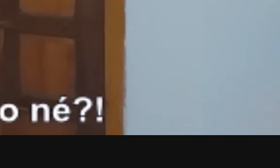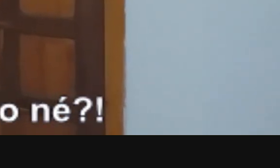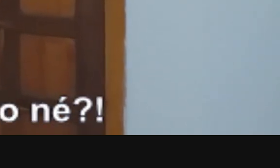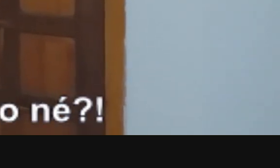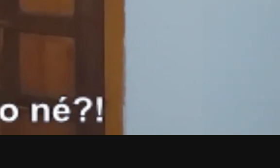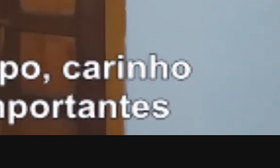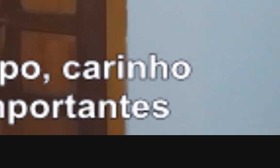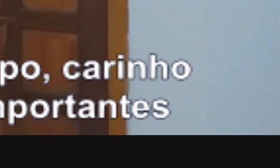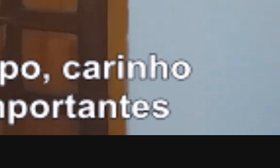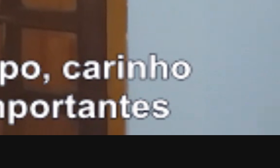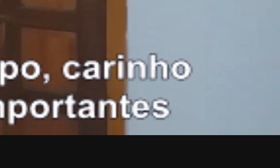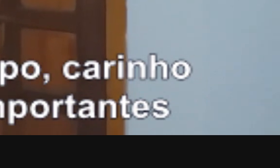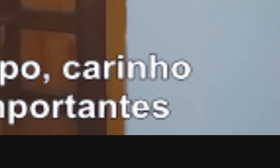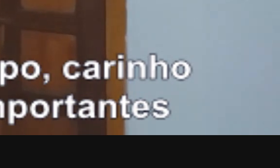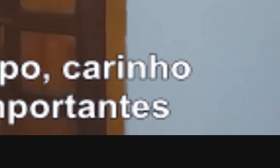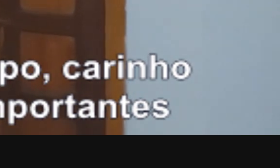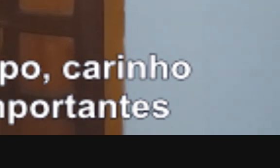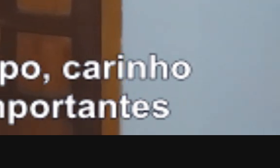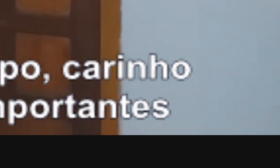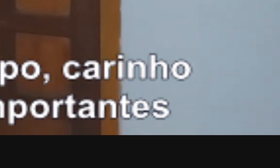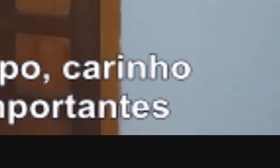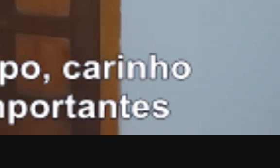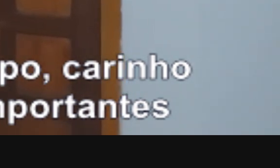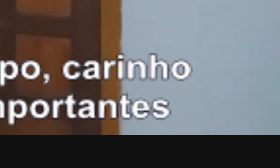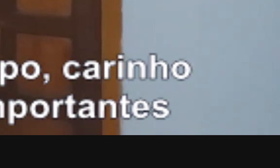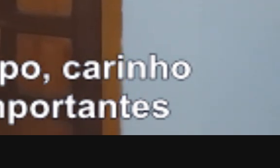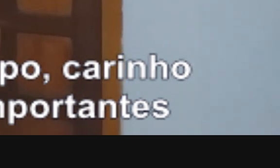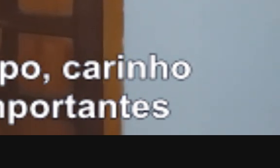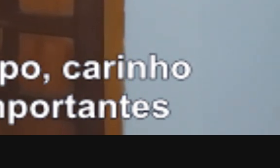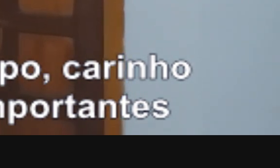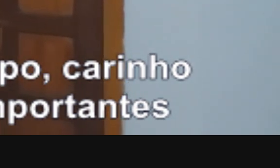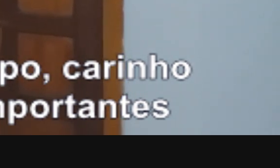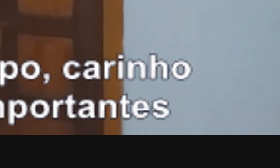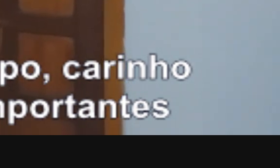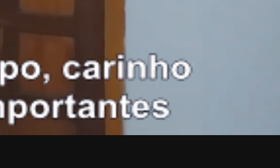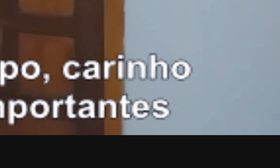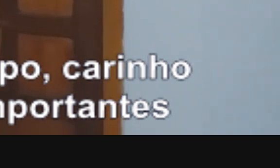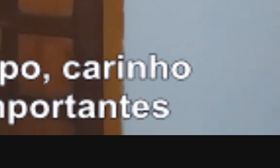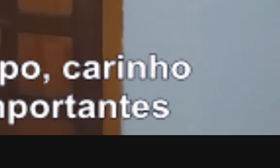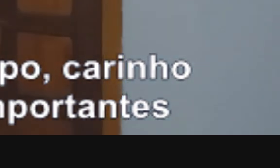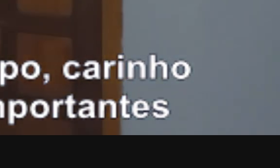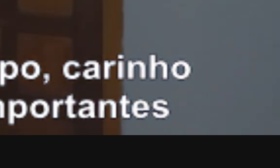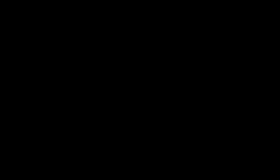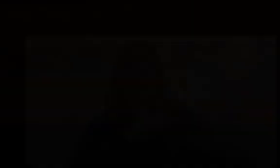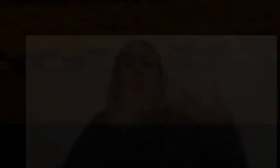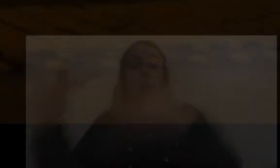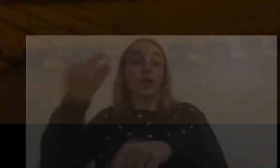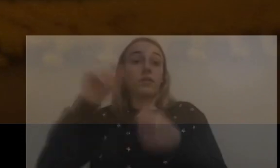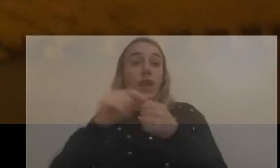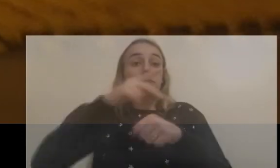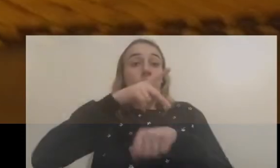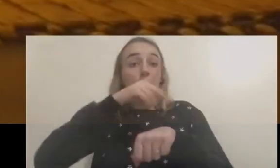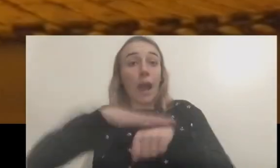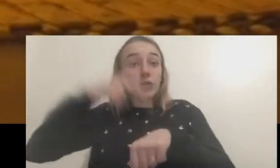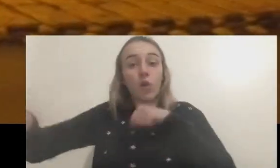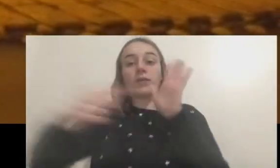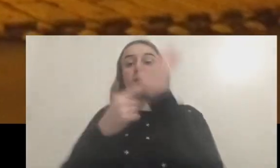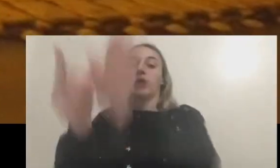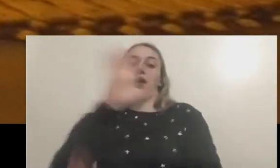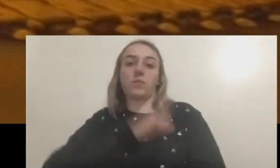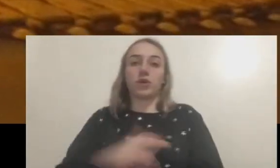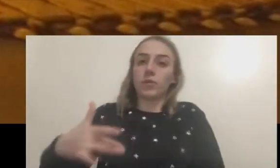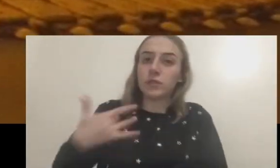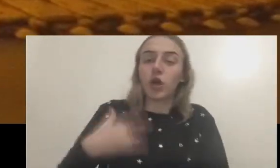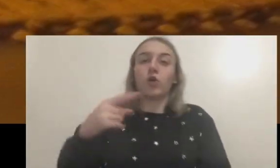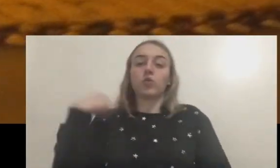sozinho Então eu acho que Doação de tempo, carinho e amor É uma das coisas mais importantes Doar é o